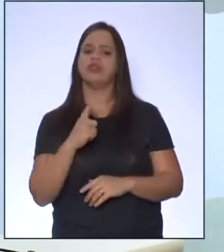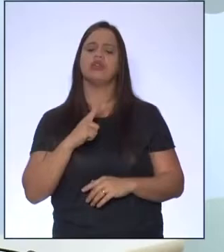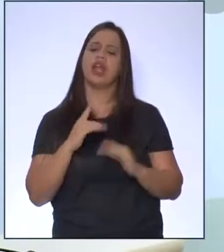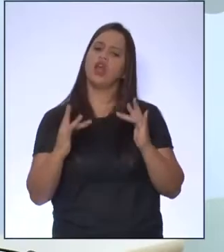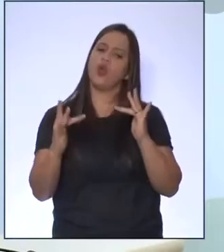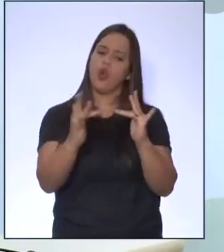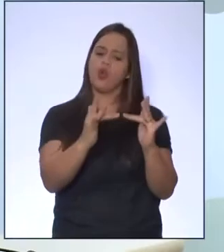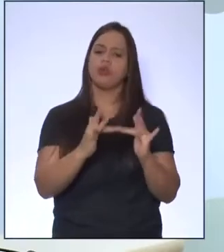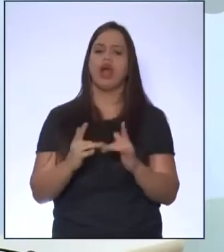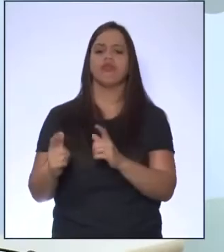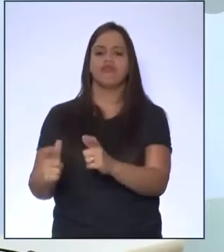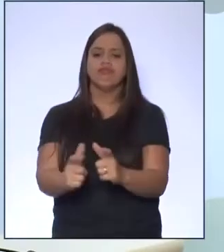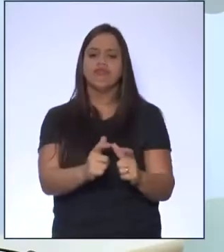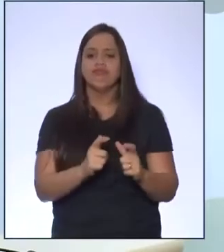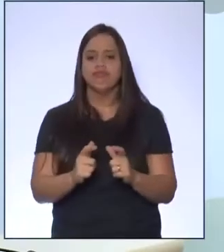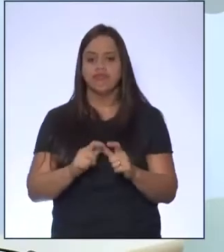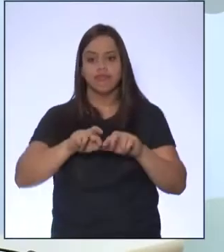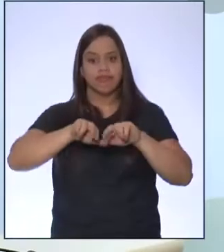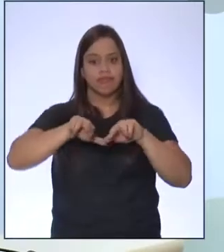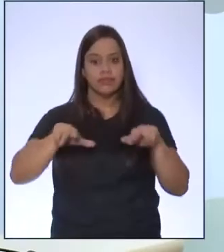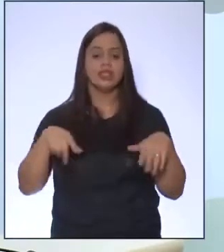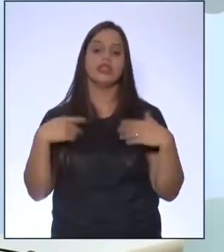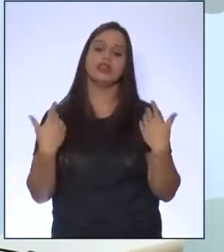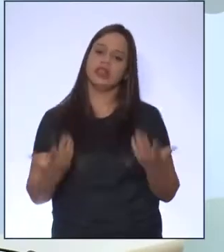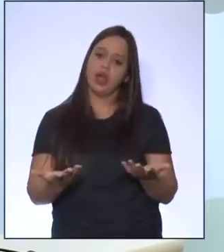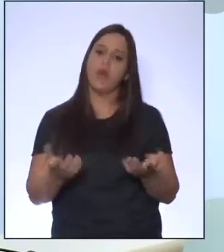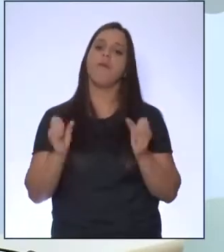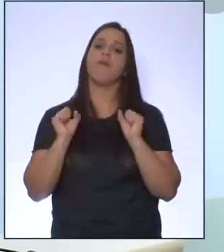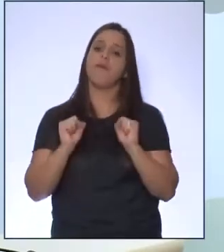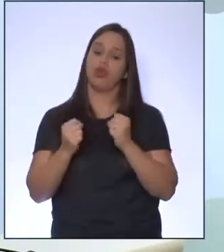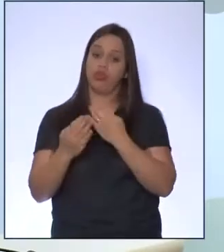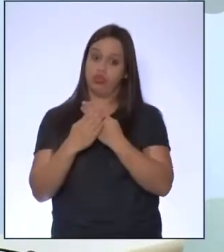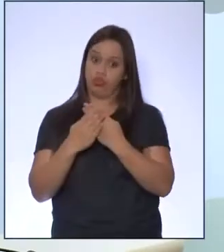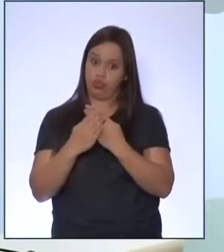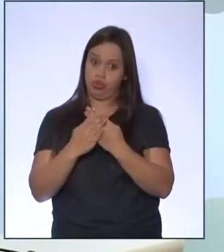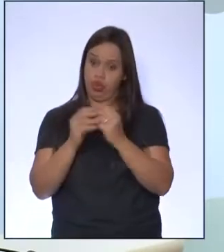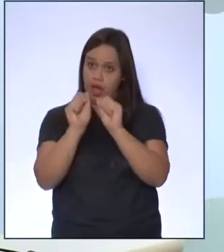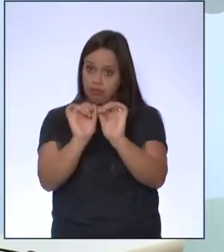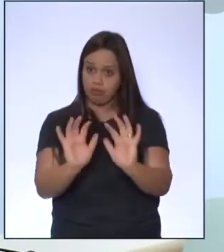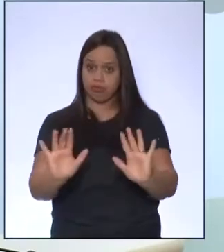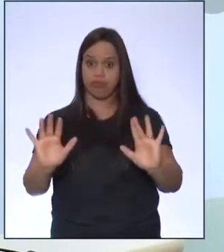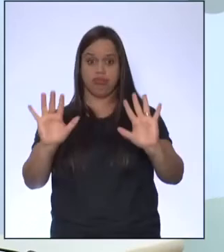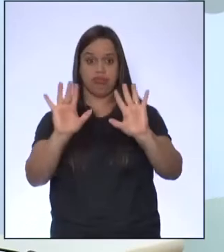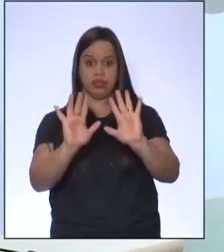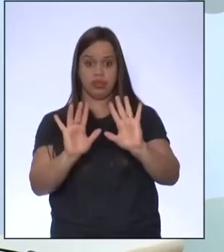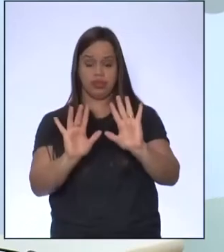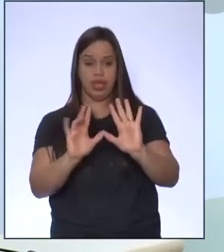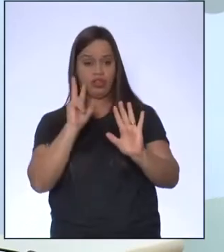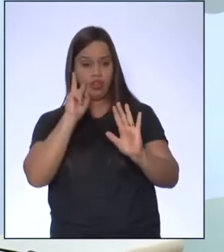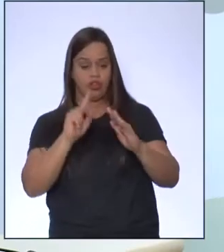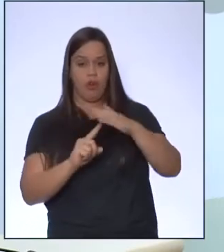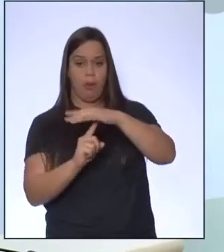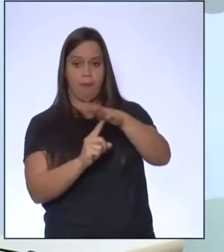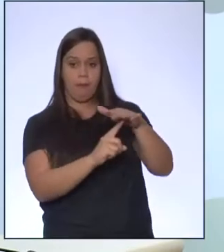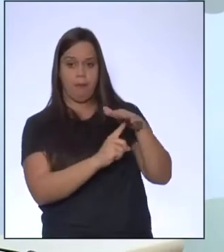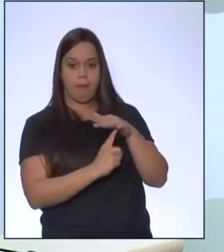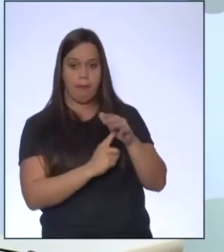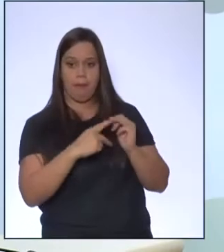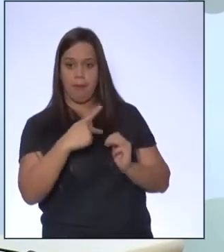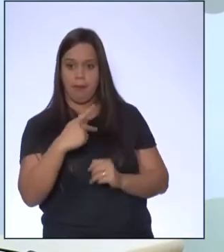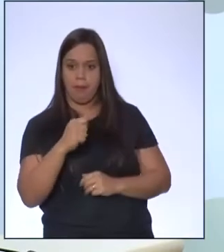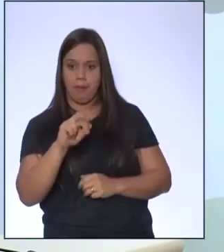vários lugares. Então, a gente pode estudar a paisagem a partir do parque que nós frequentamos,